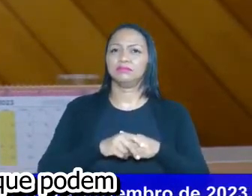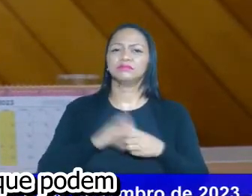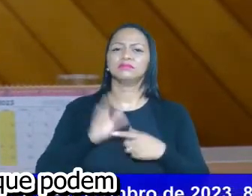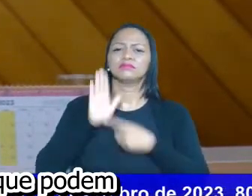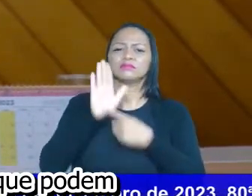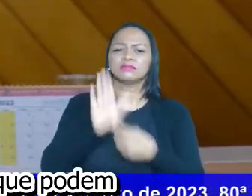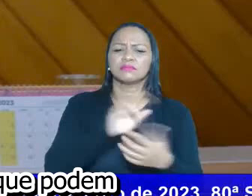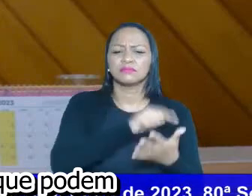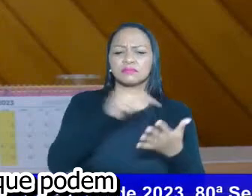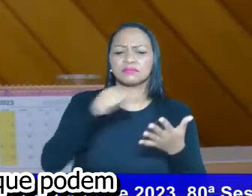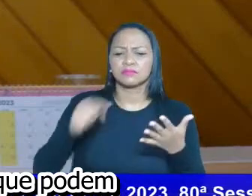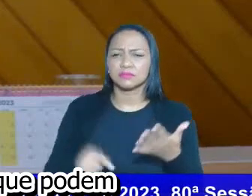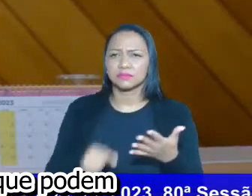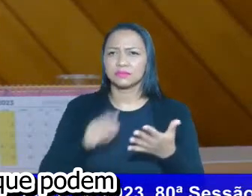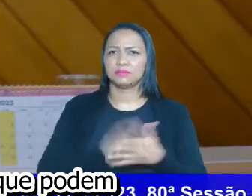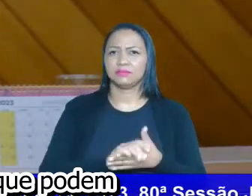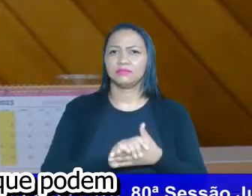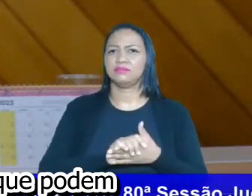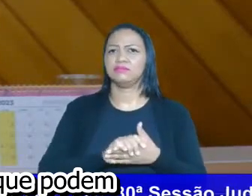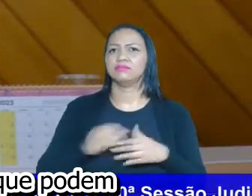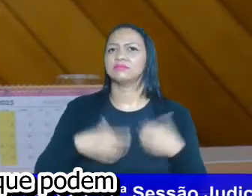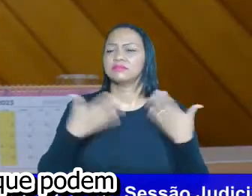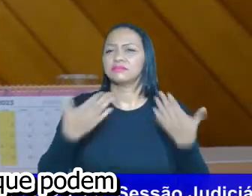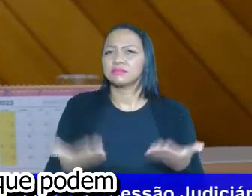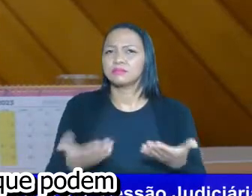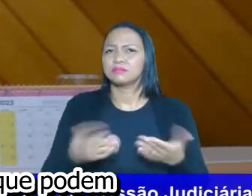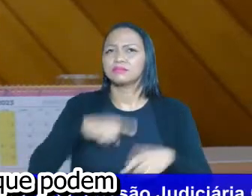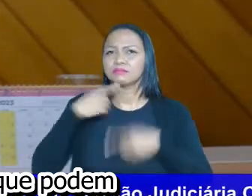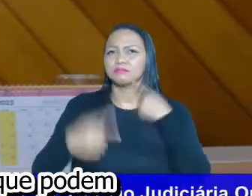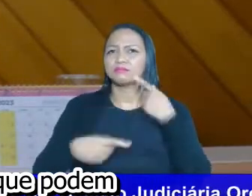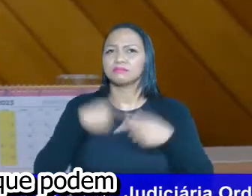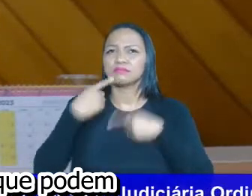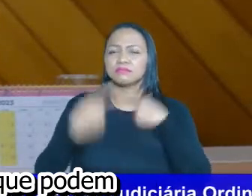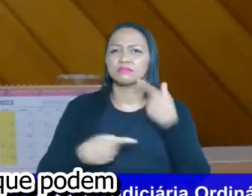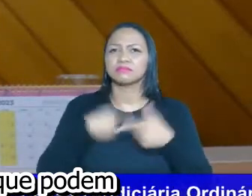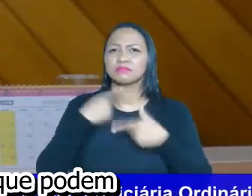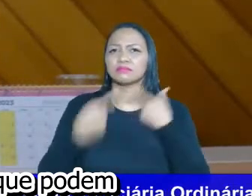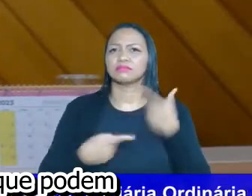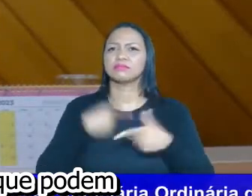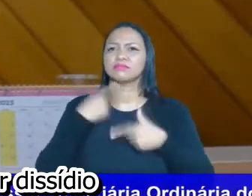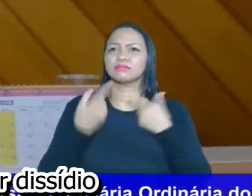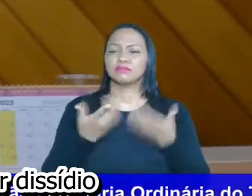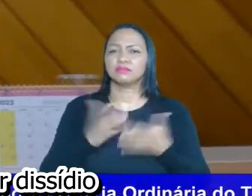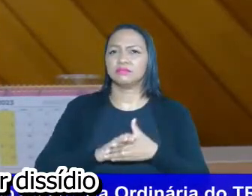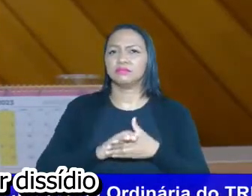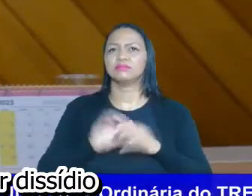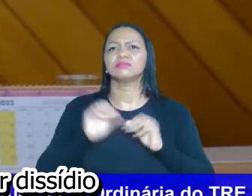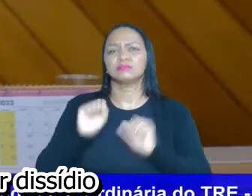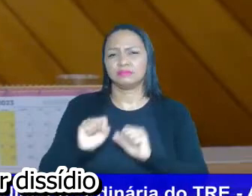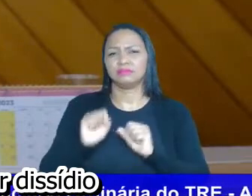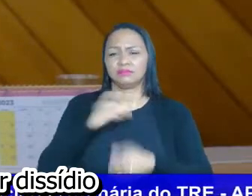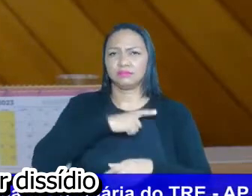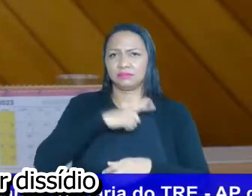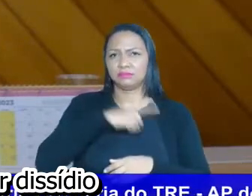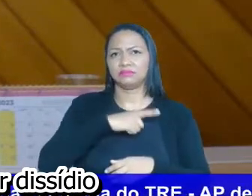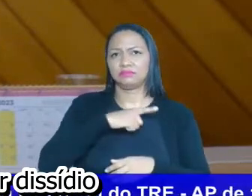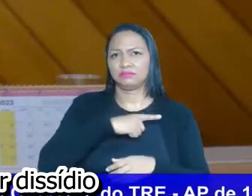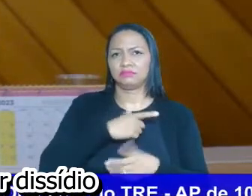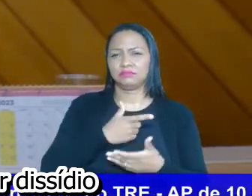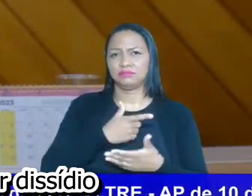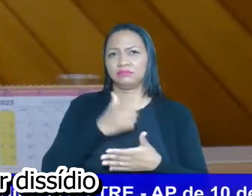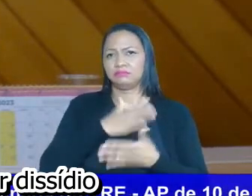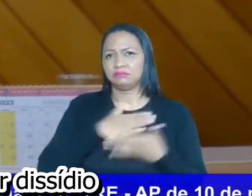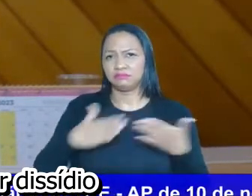os pontos que ele entende que podem suscitar alguma dúvida ou que podem trazer